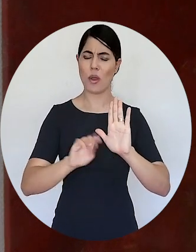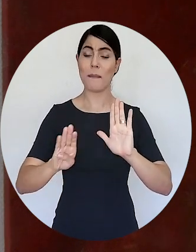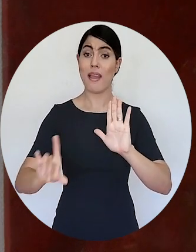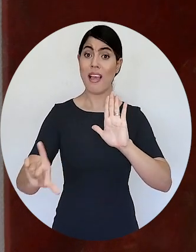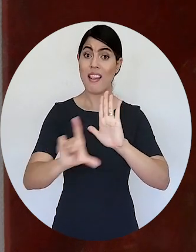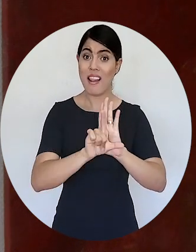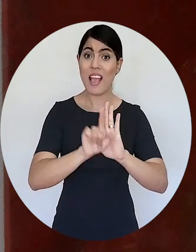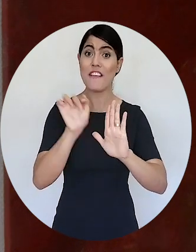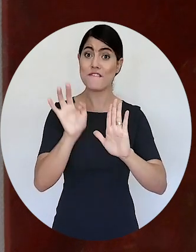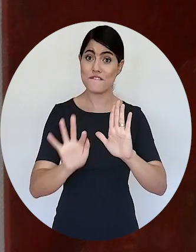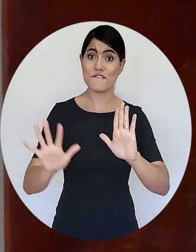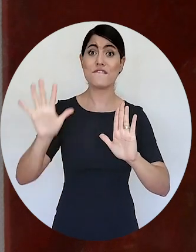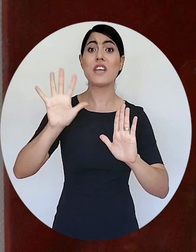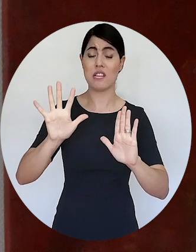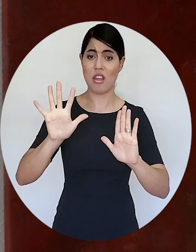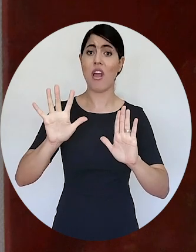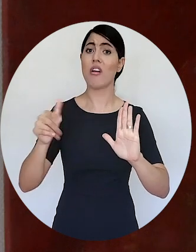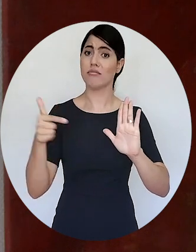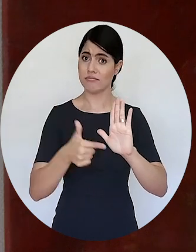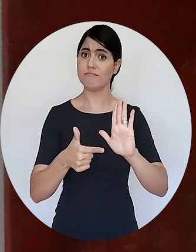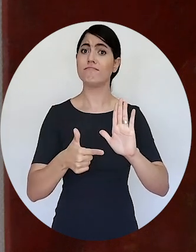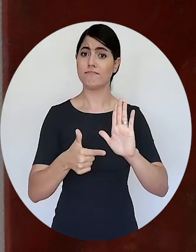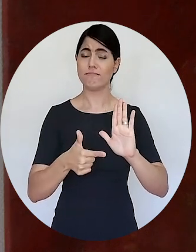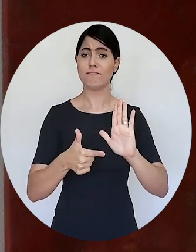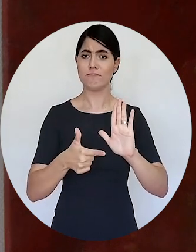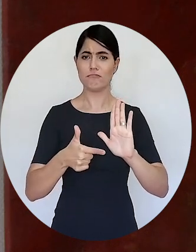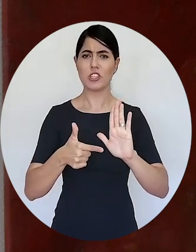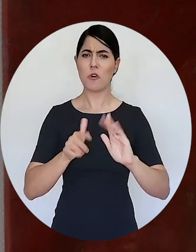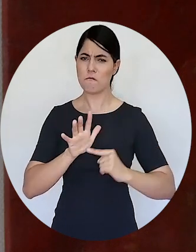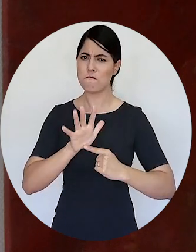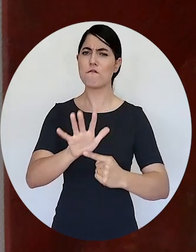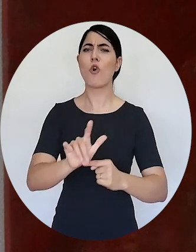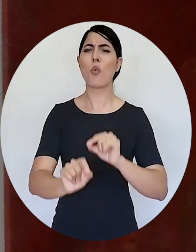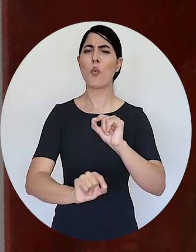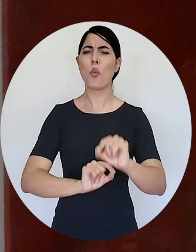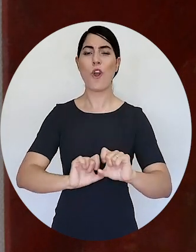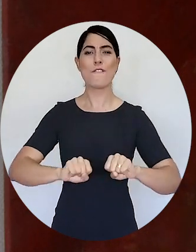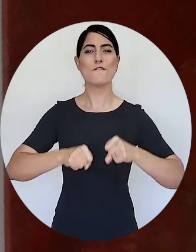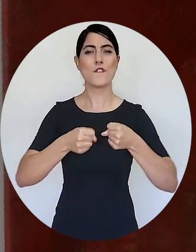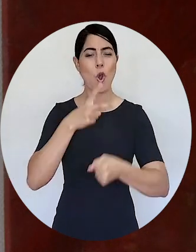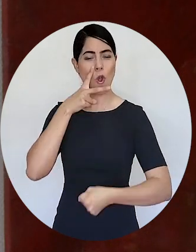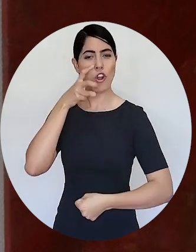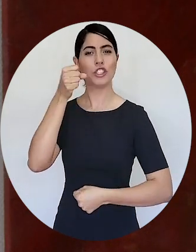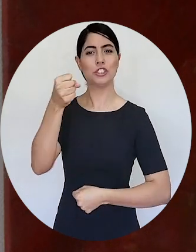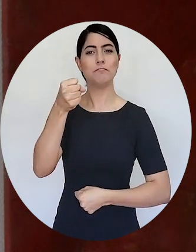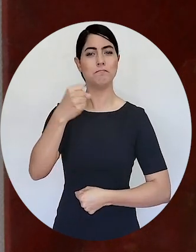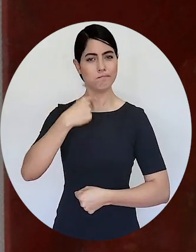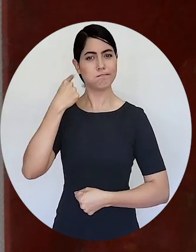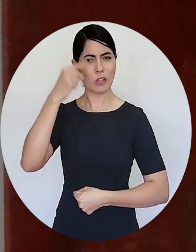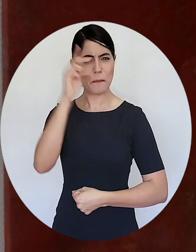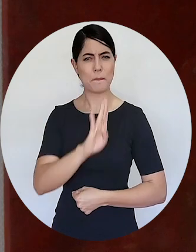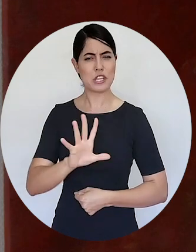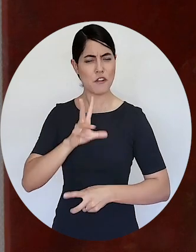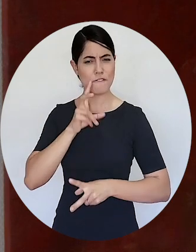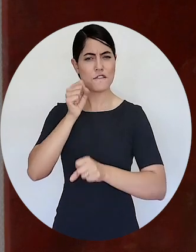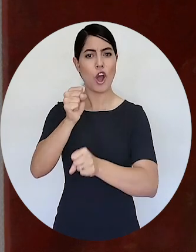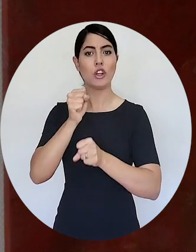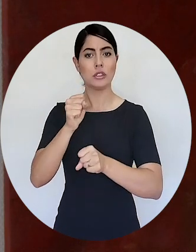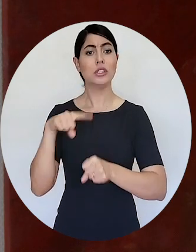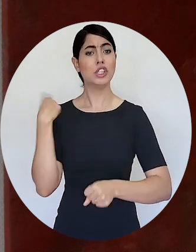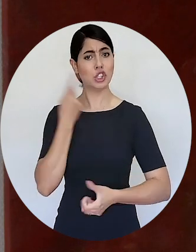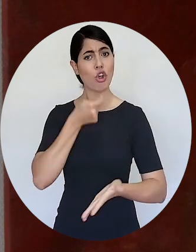documento muito importante, é uma lei federal, mostra a força da advocacia